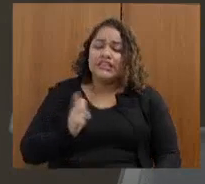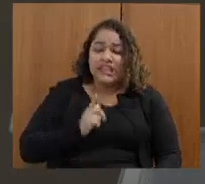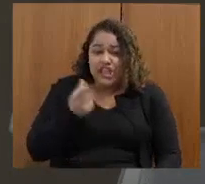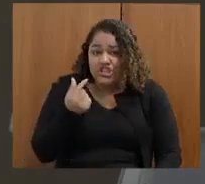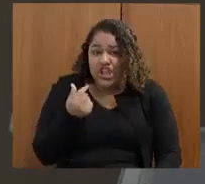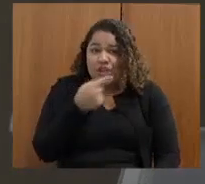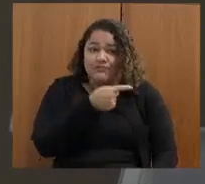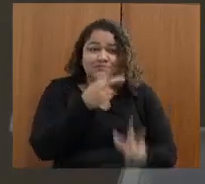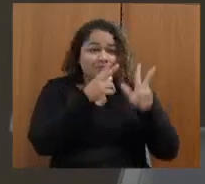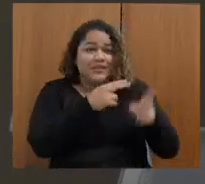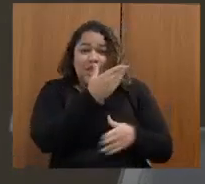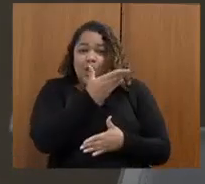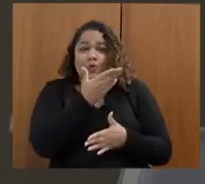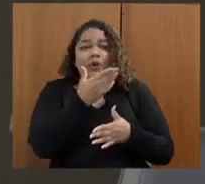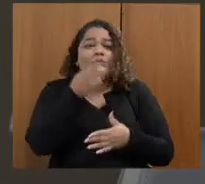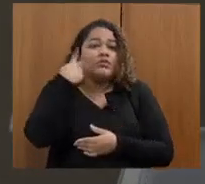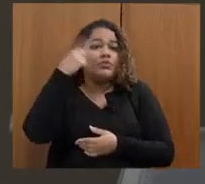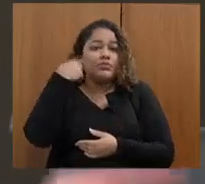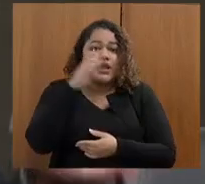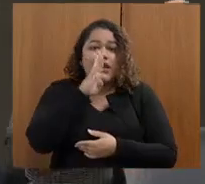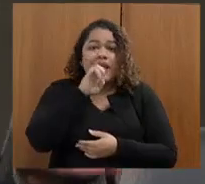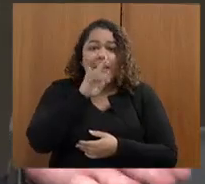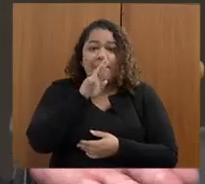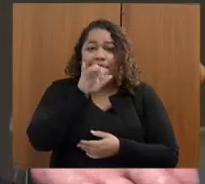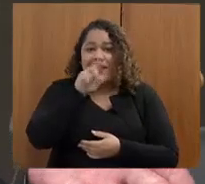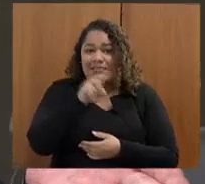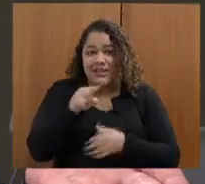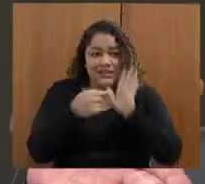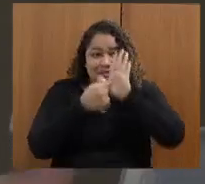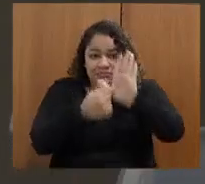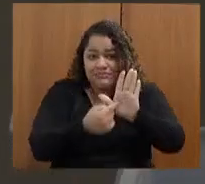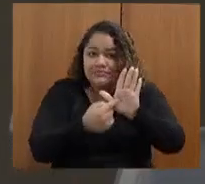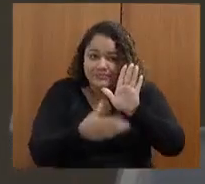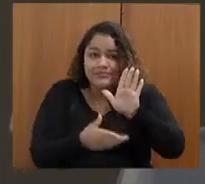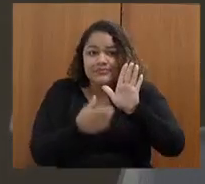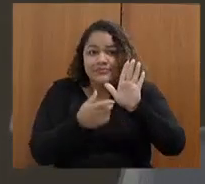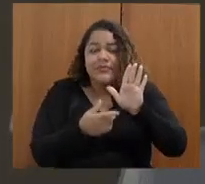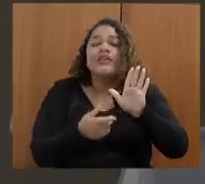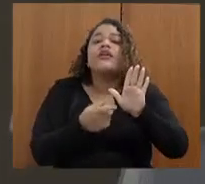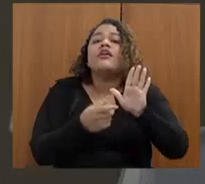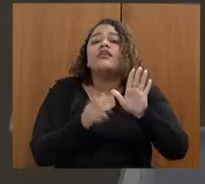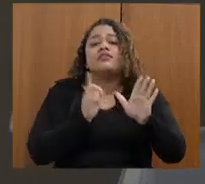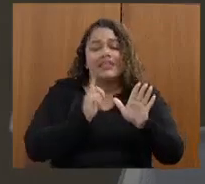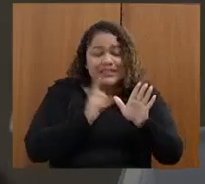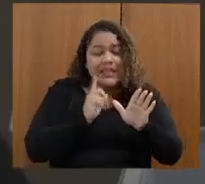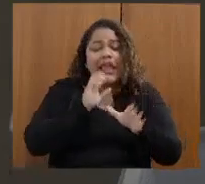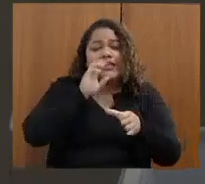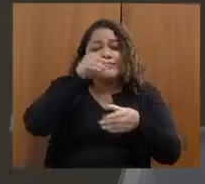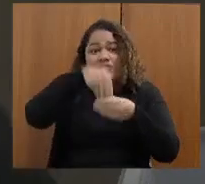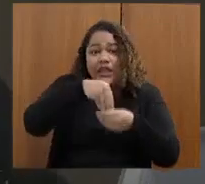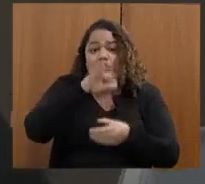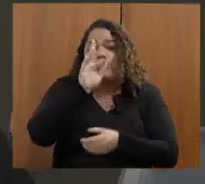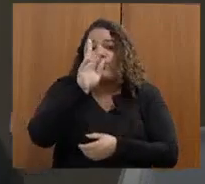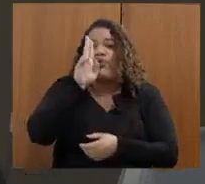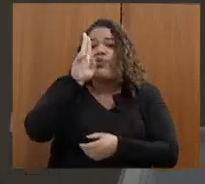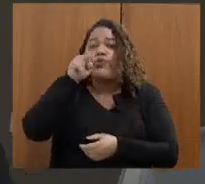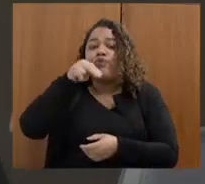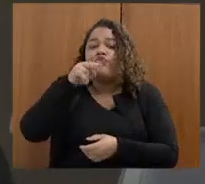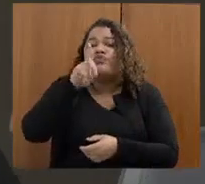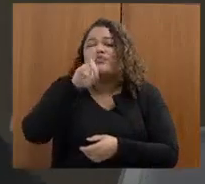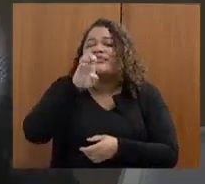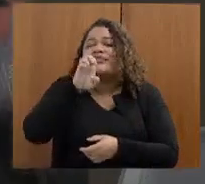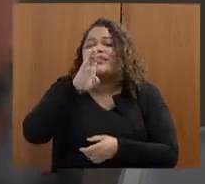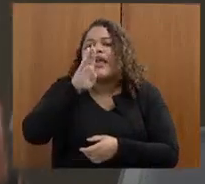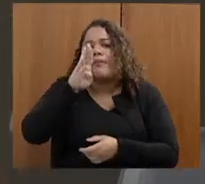pela deputada Beatriz Cerqueira no fundeb para poder garantir o reage